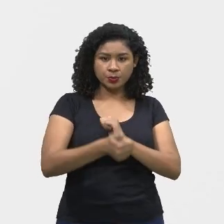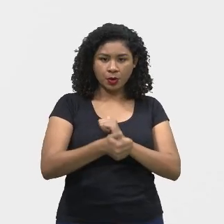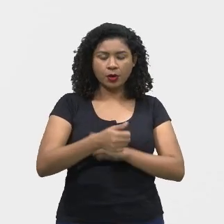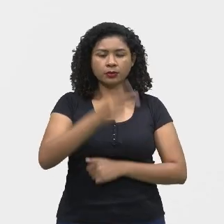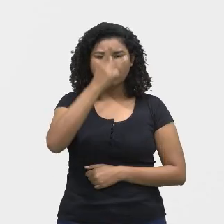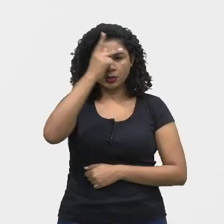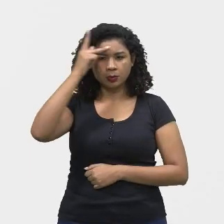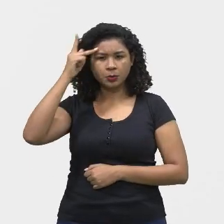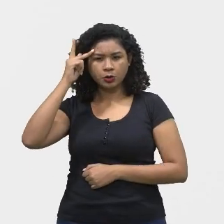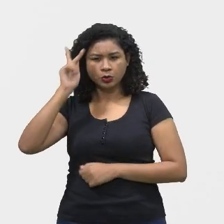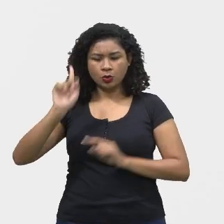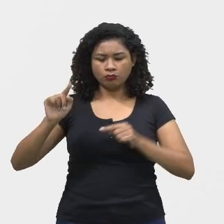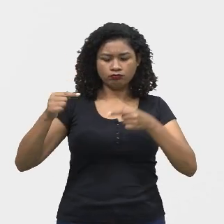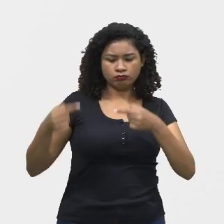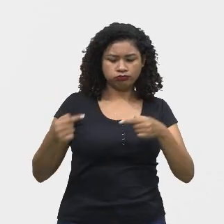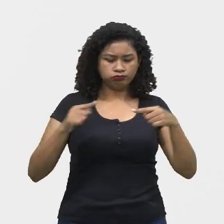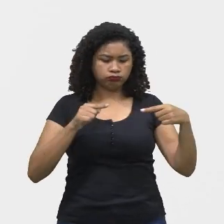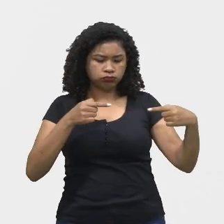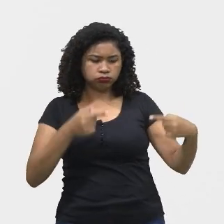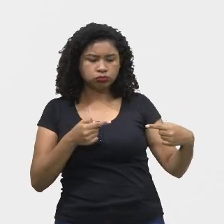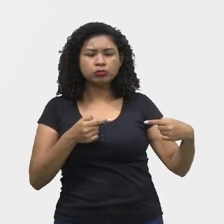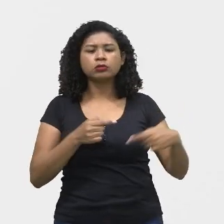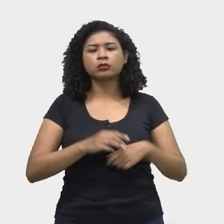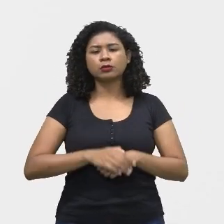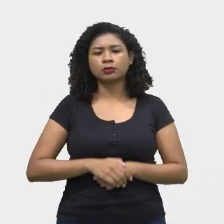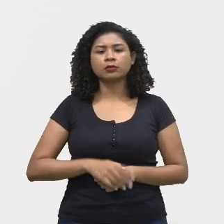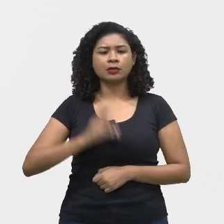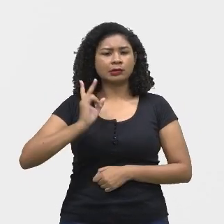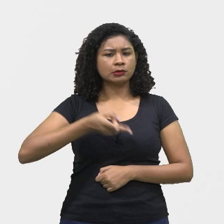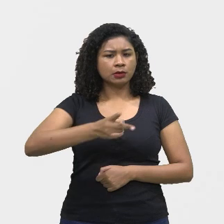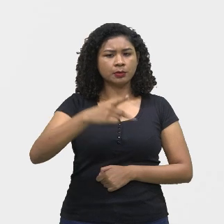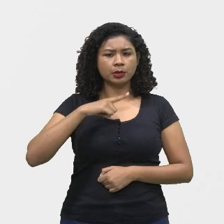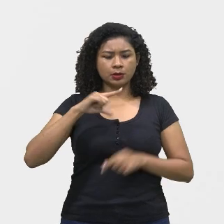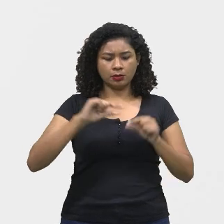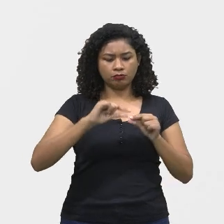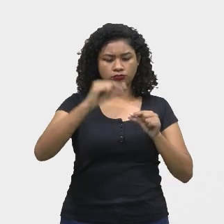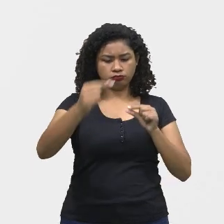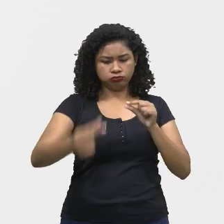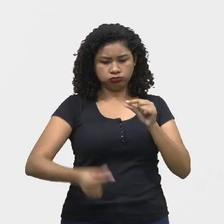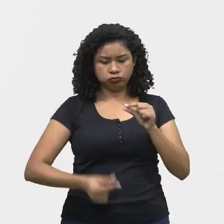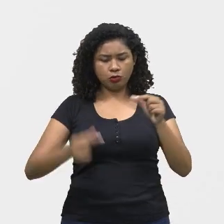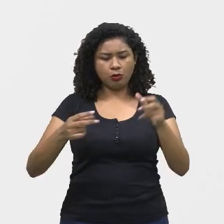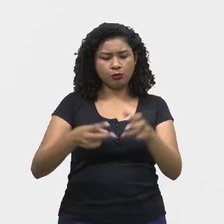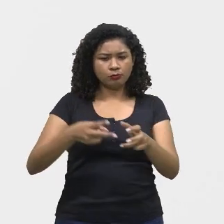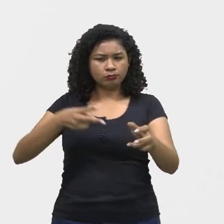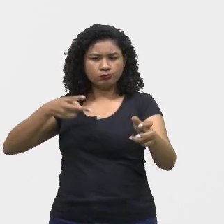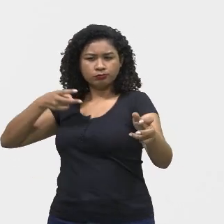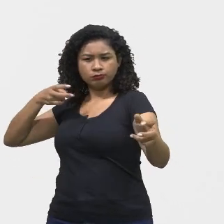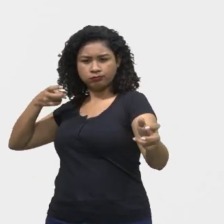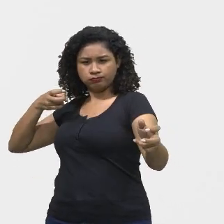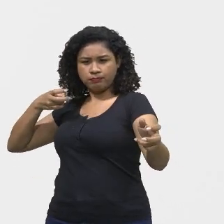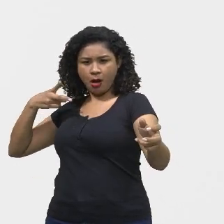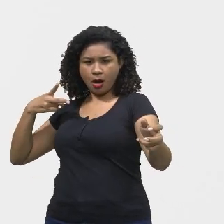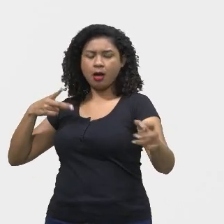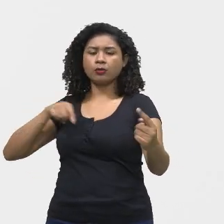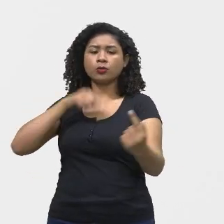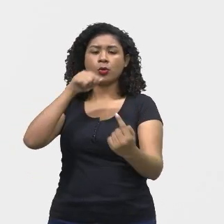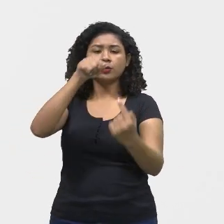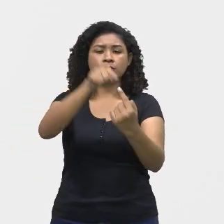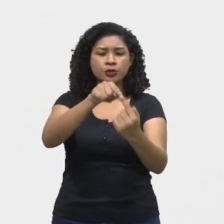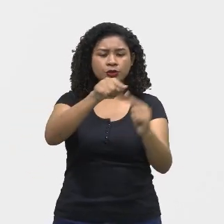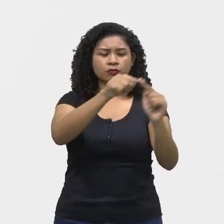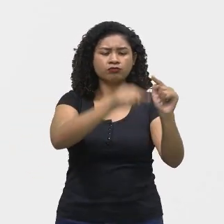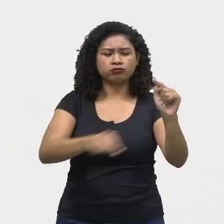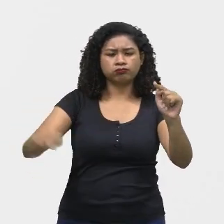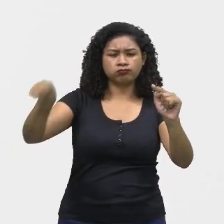os competidores atiram flechas com o auxílio de um arco, com o objetivo de acertar um alvo. Por